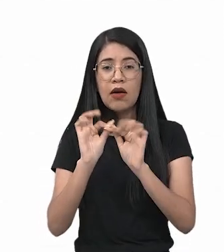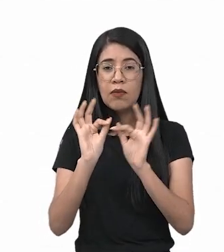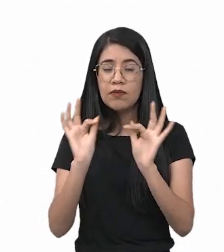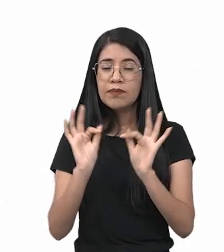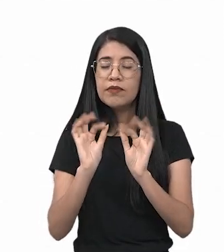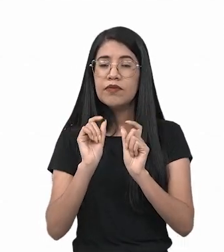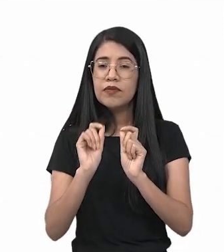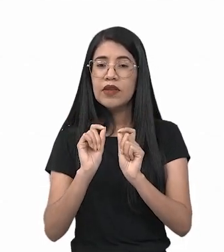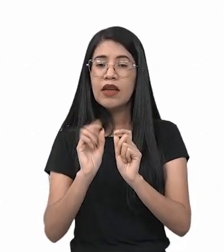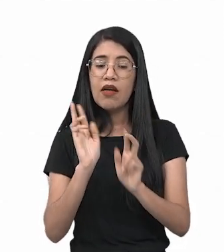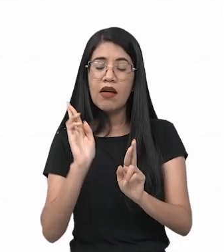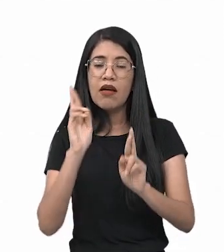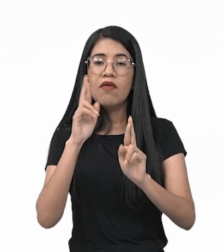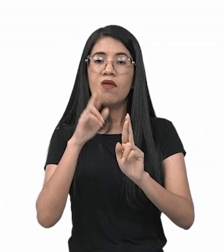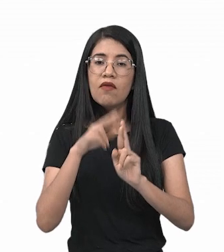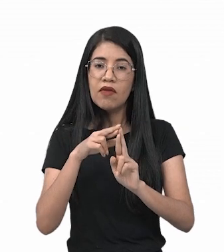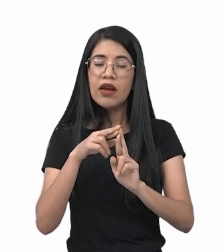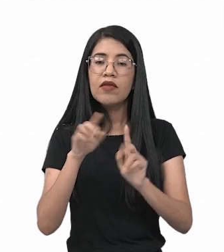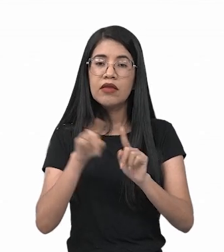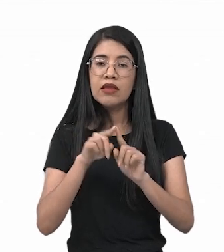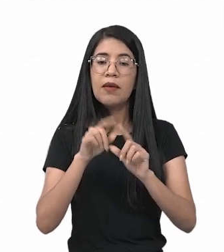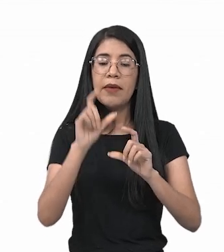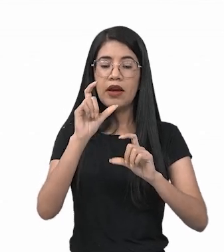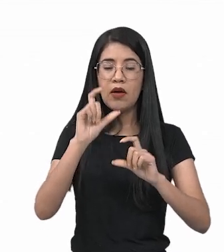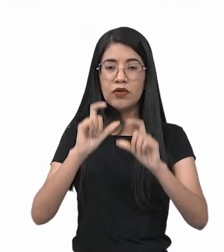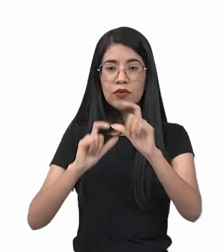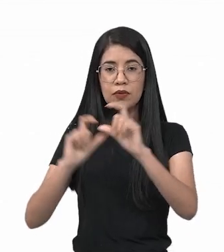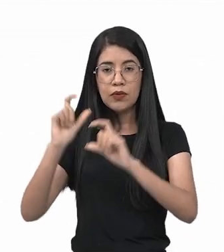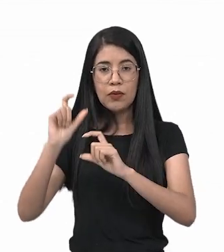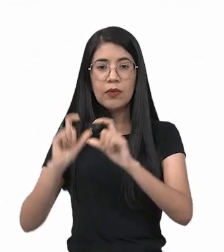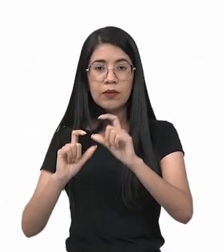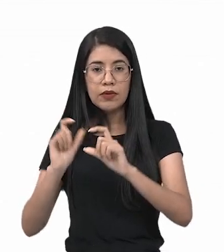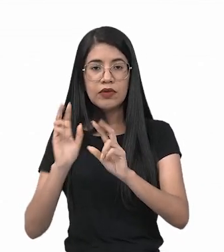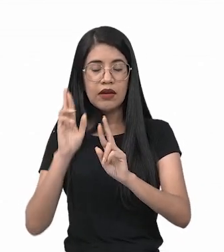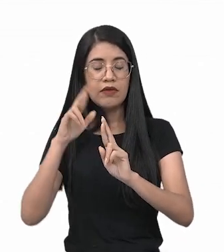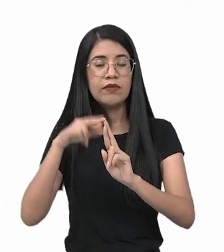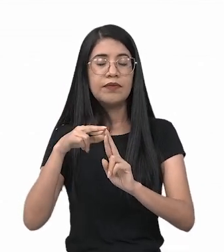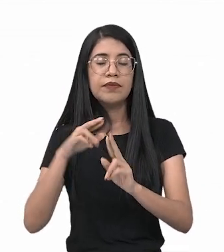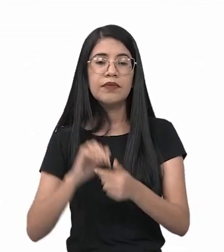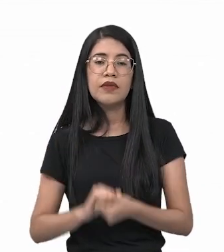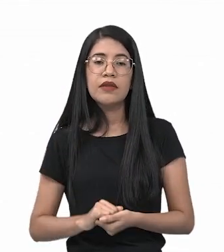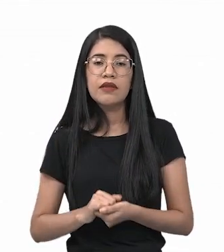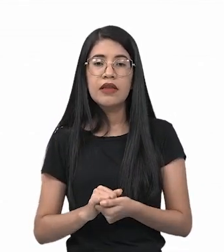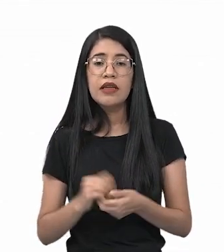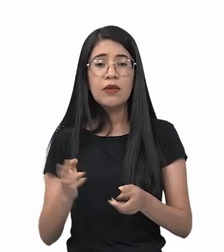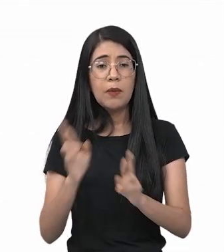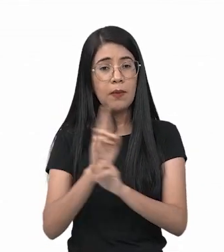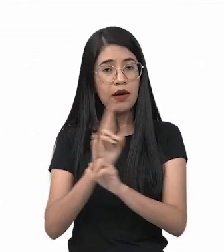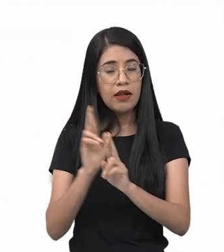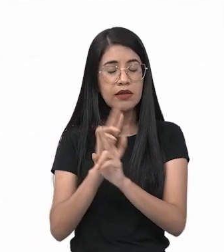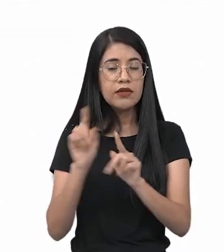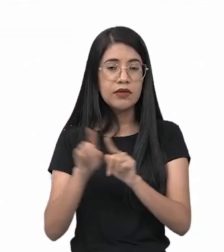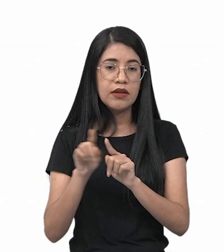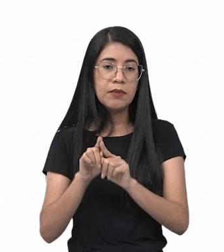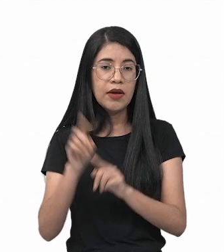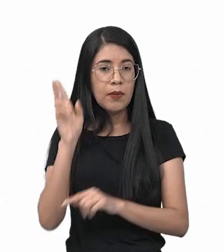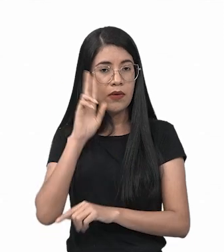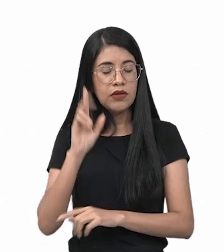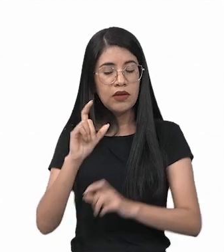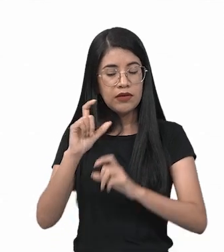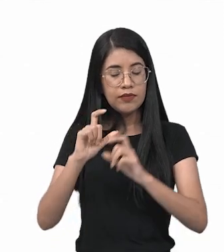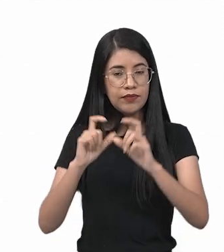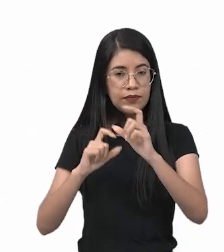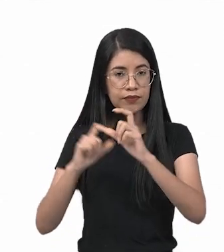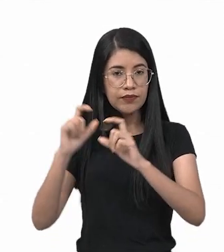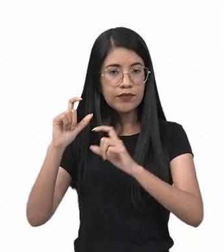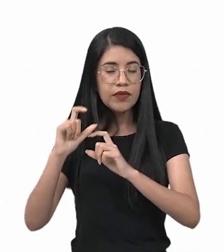referência ao universo das histórias em quadrinhos. Então, eles fazem essa relação com as histórias em quadrinhos,